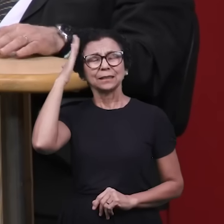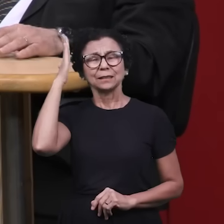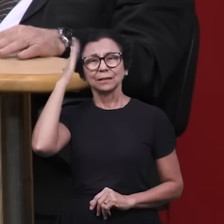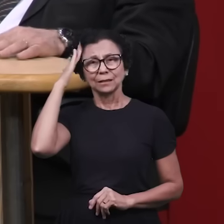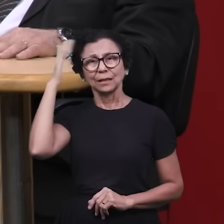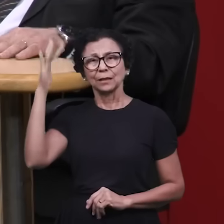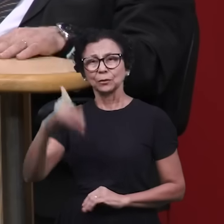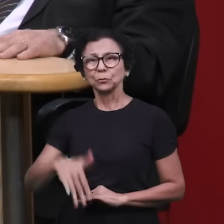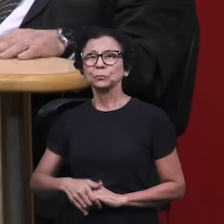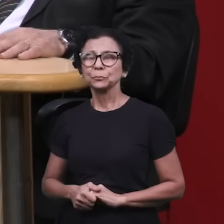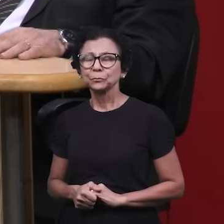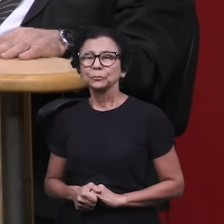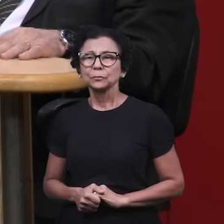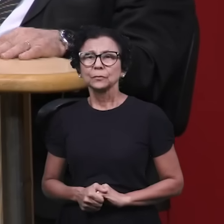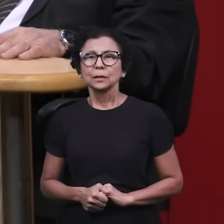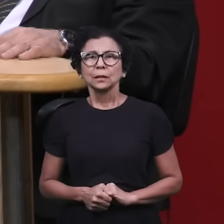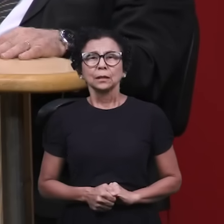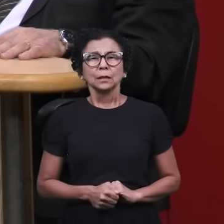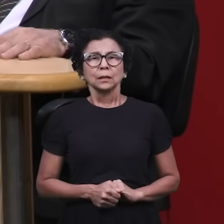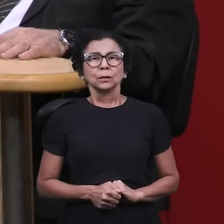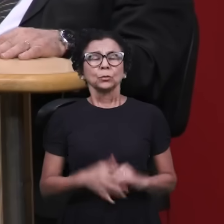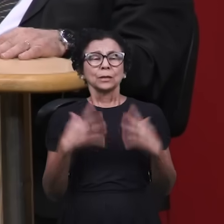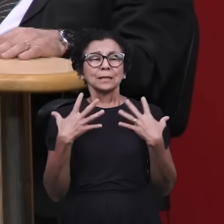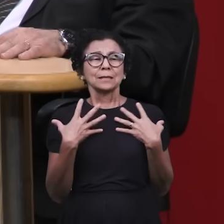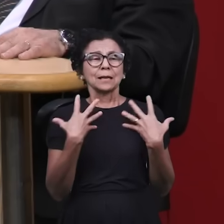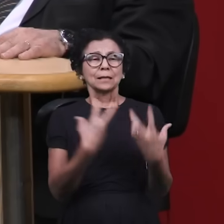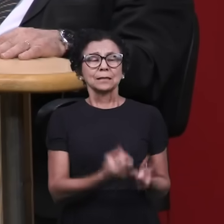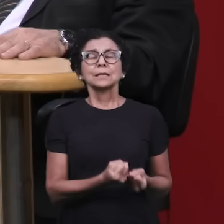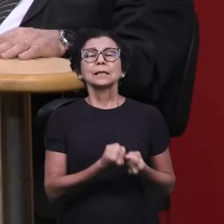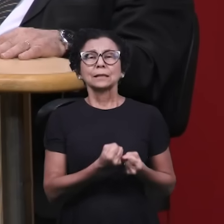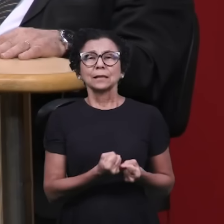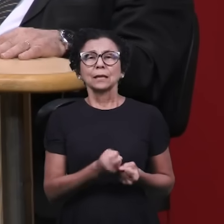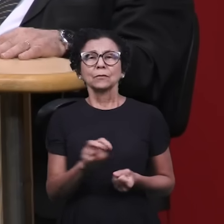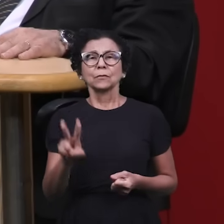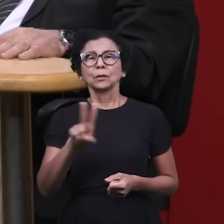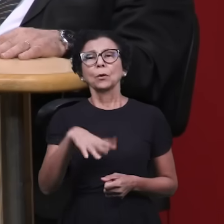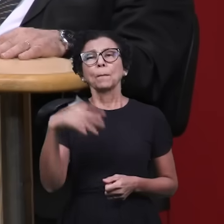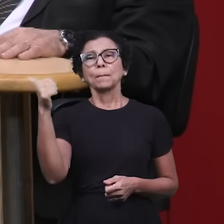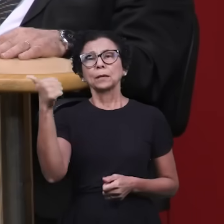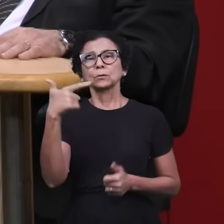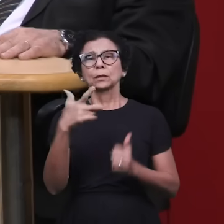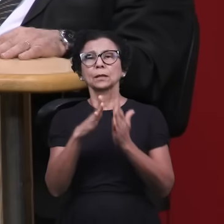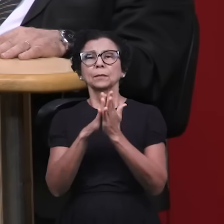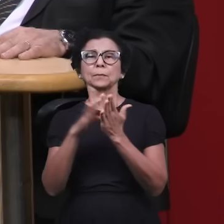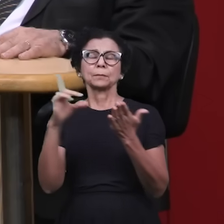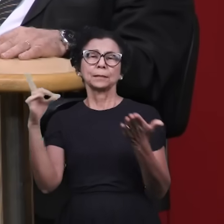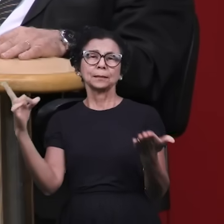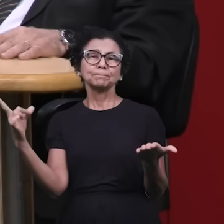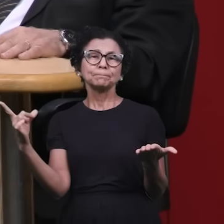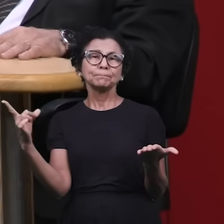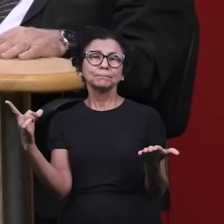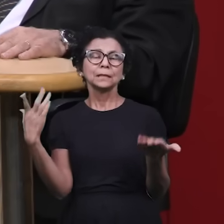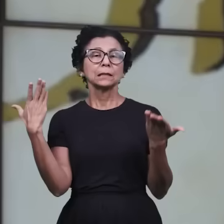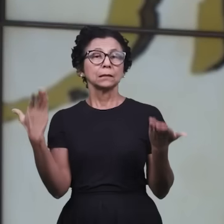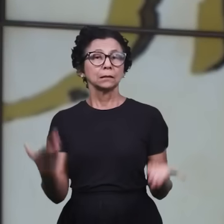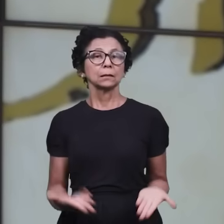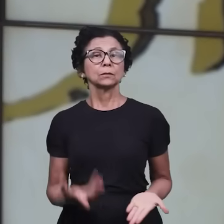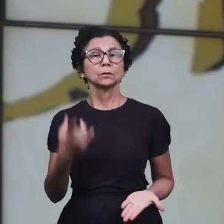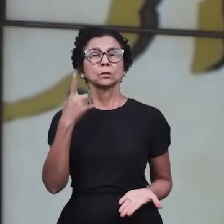estavam definindo valeria mais do que qualquer outro registro até da Bíblia. Nós vemos ali